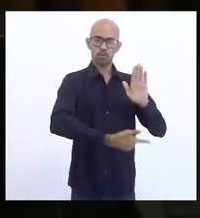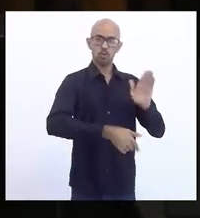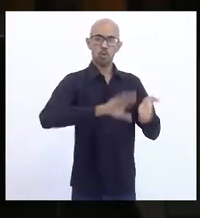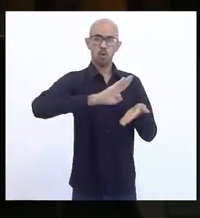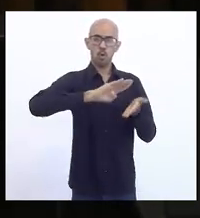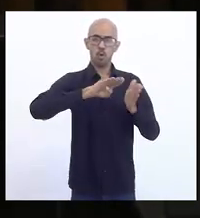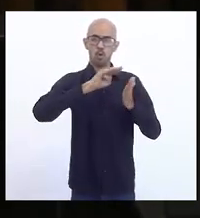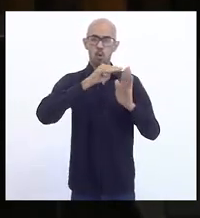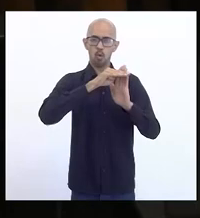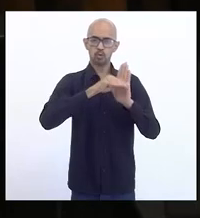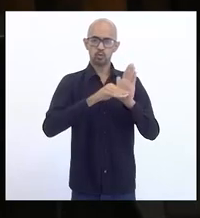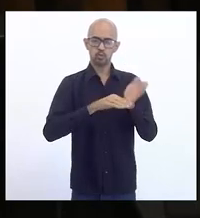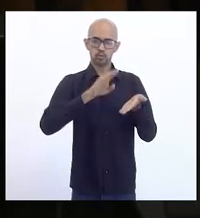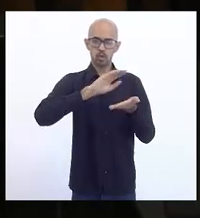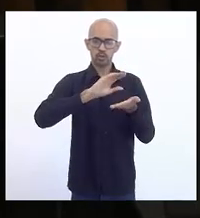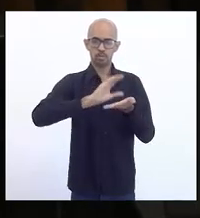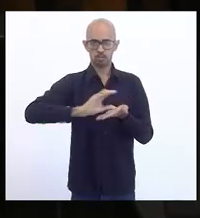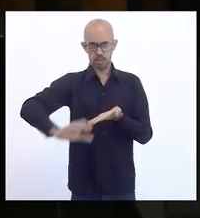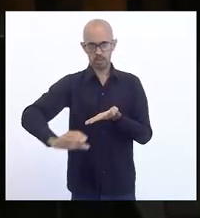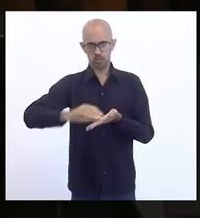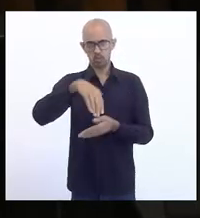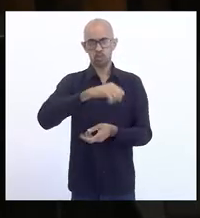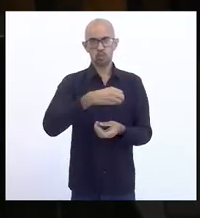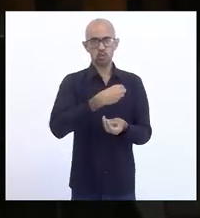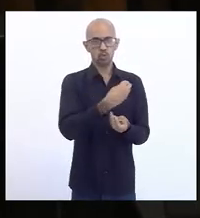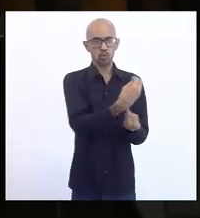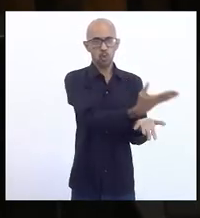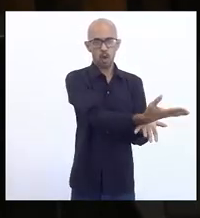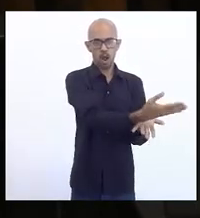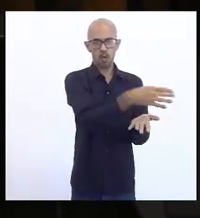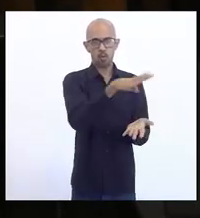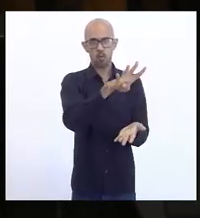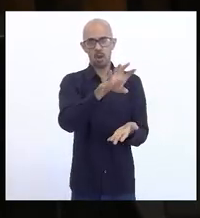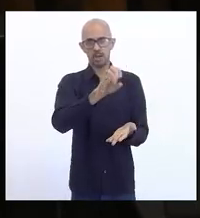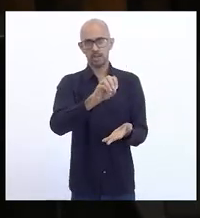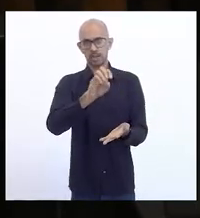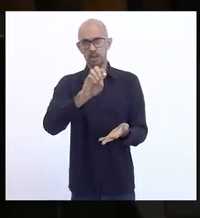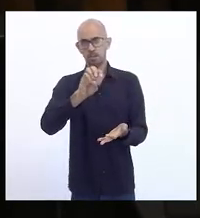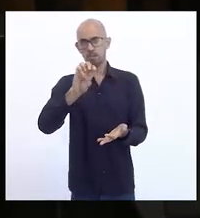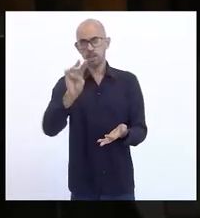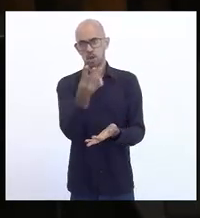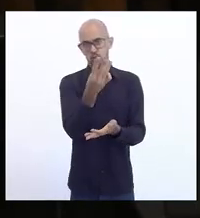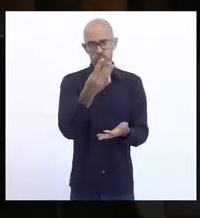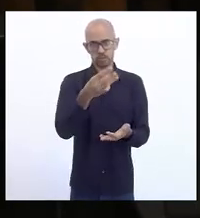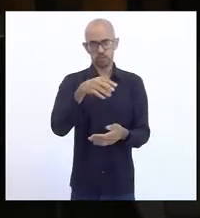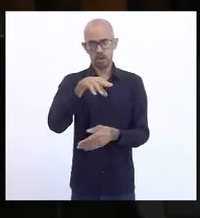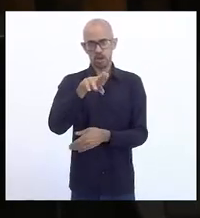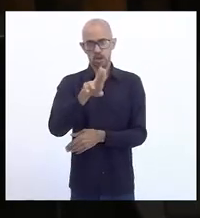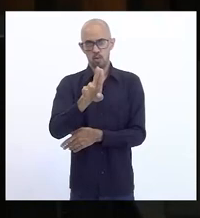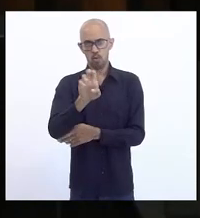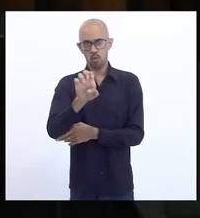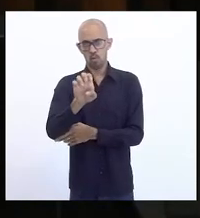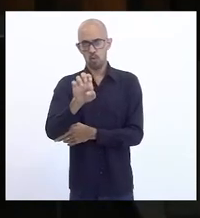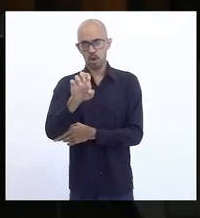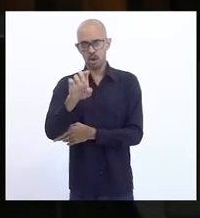doar 40 milhões para o UESO, mas prefere o Poder